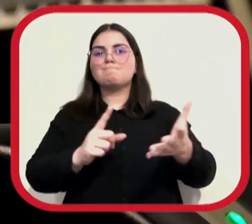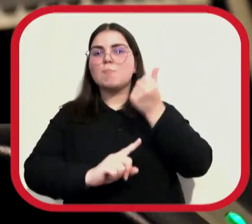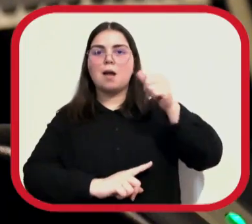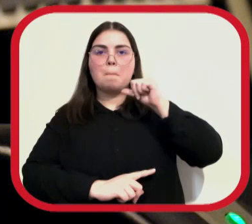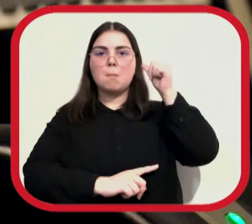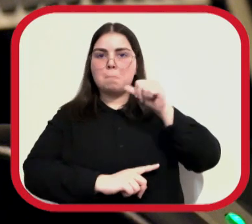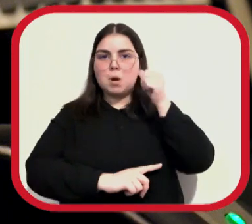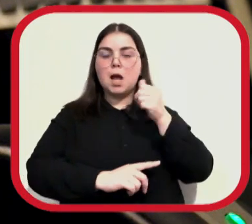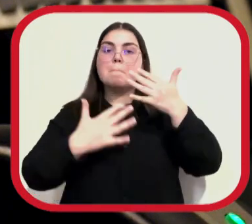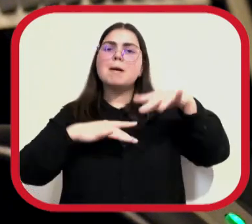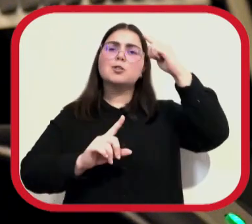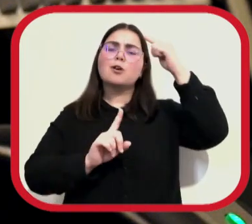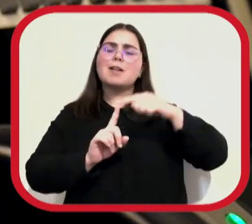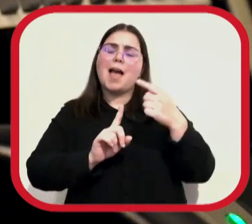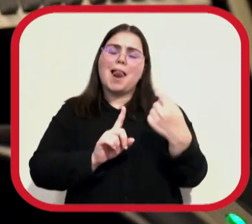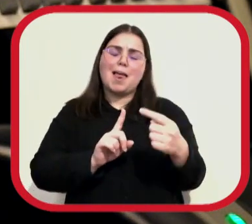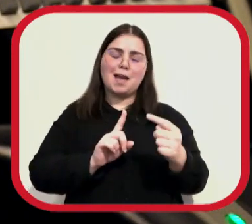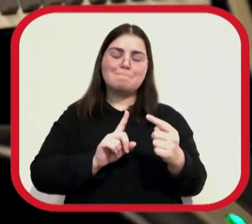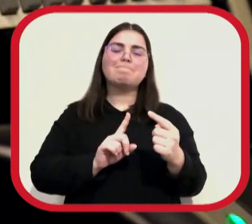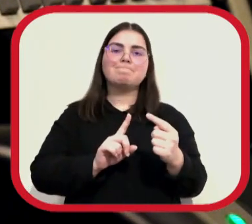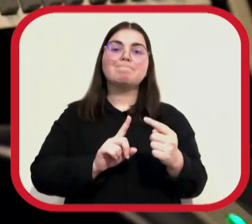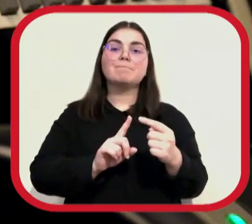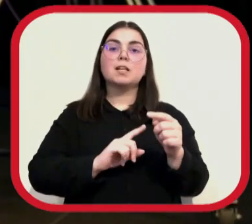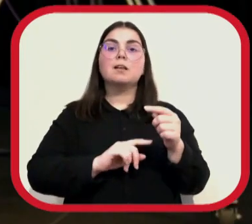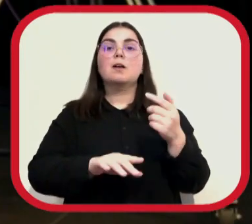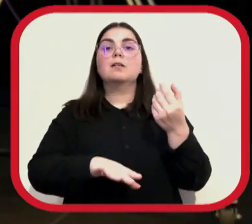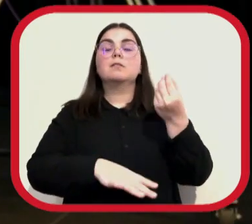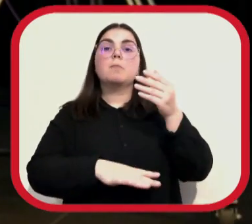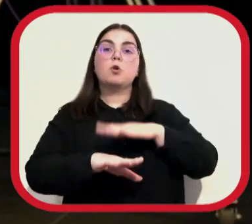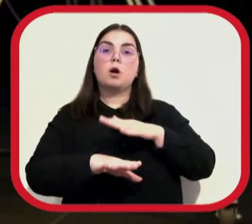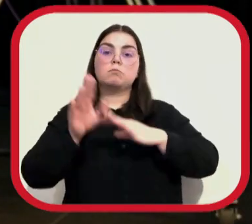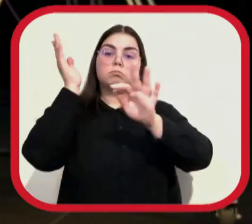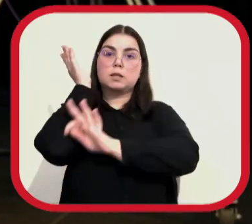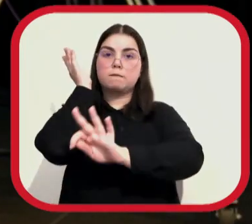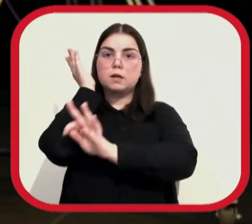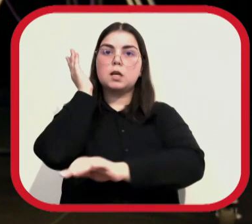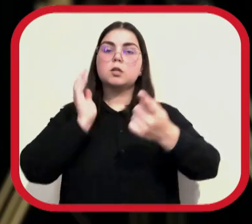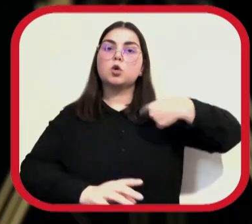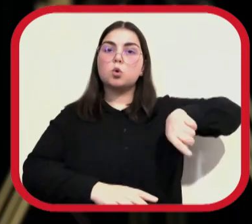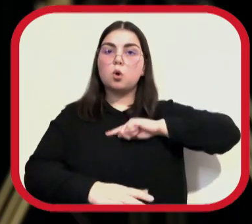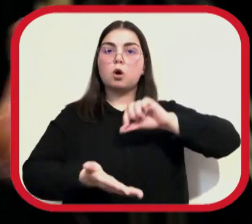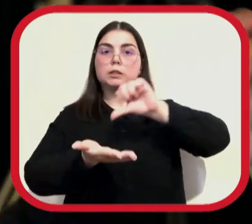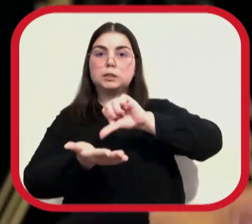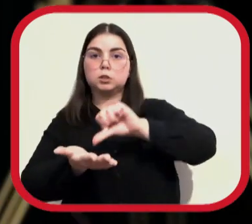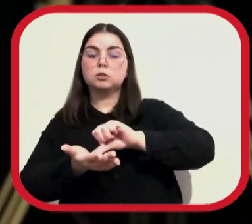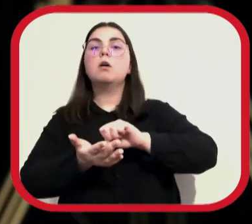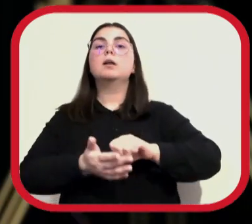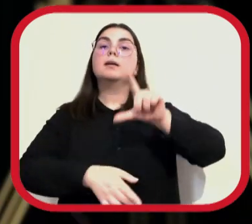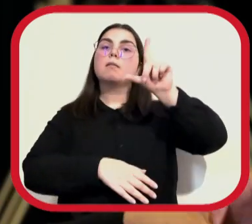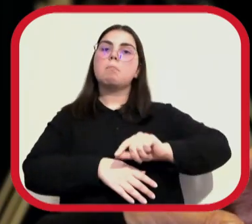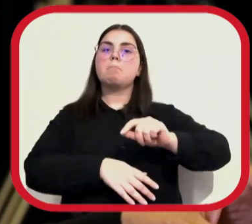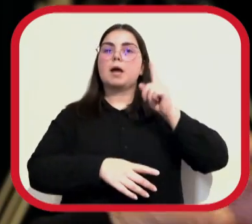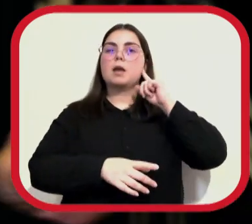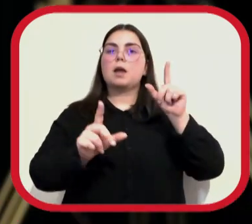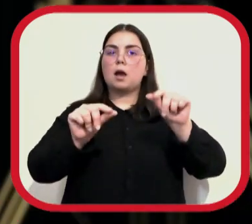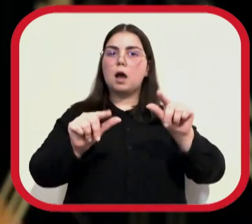Bem, há o objetivo, não concretizado ainda, mas há um objetivo de que, através da Junta de